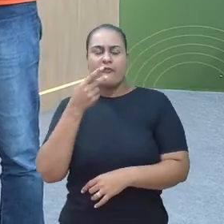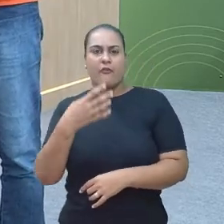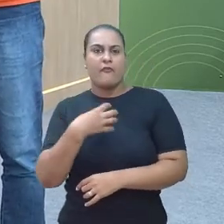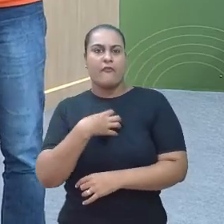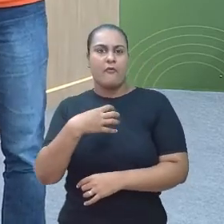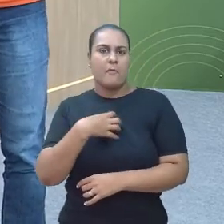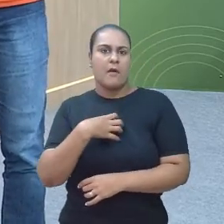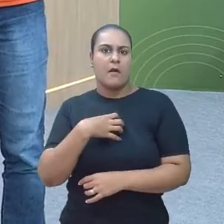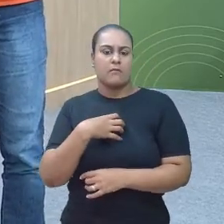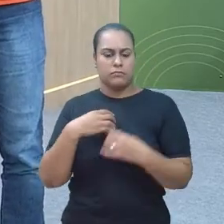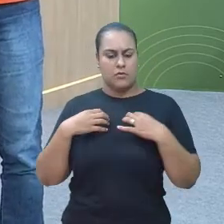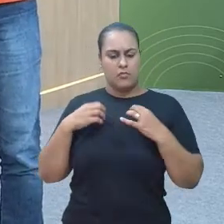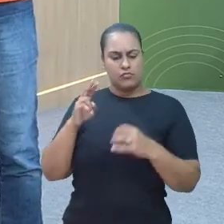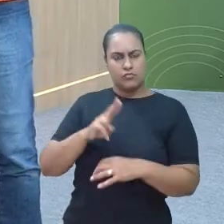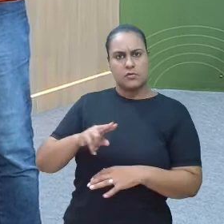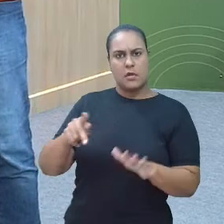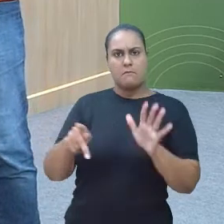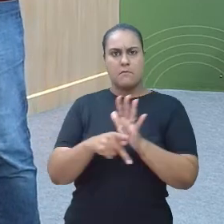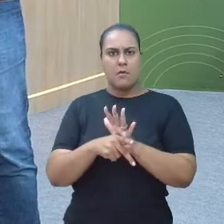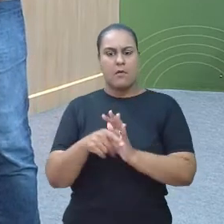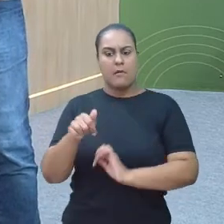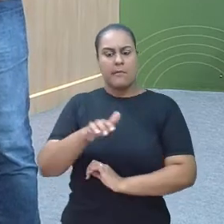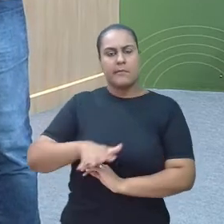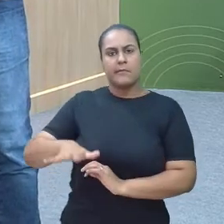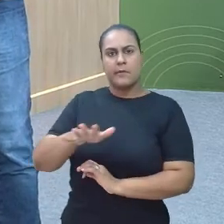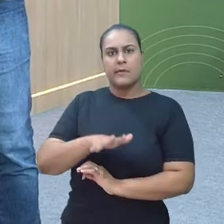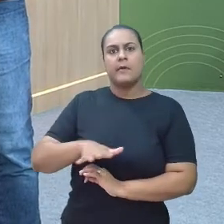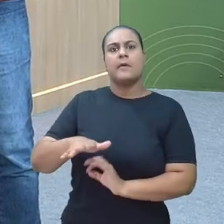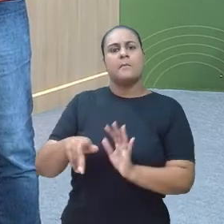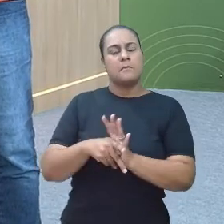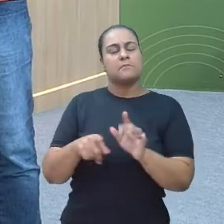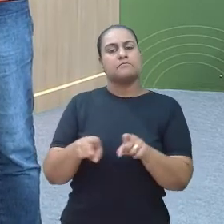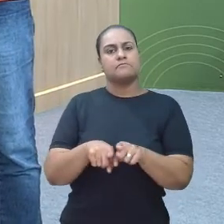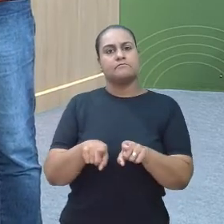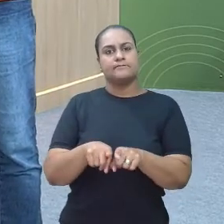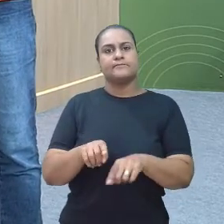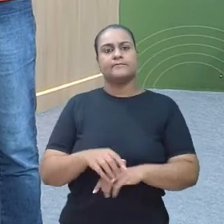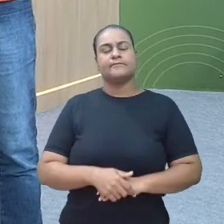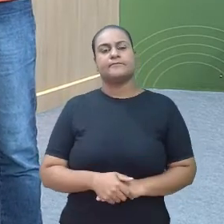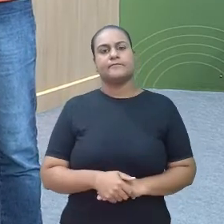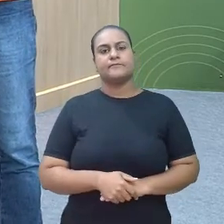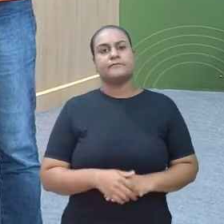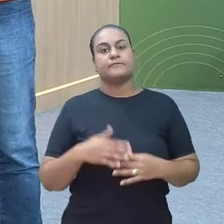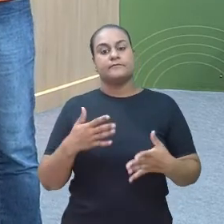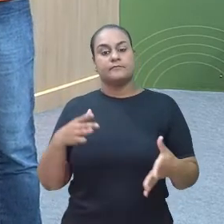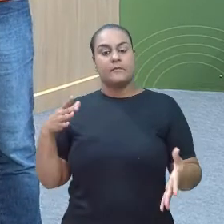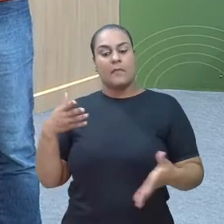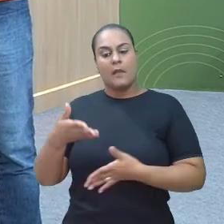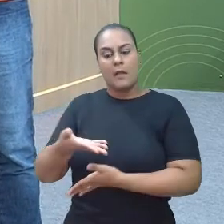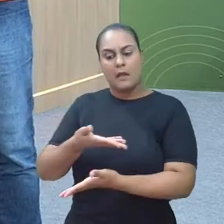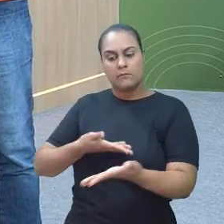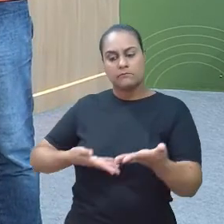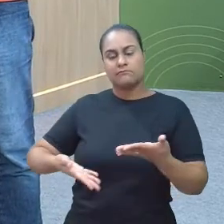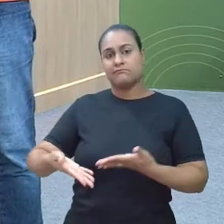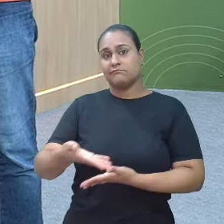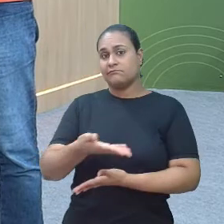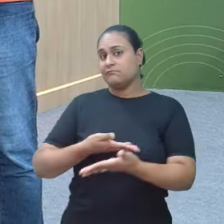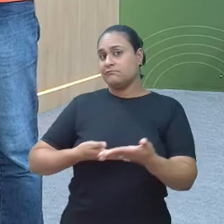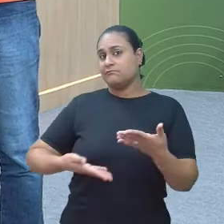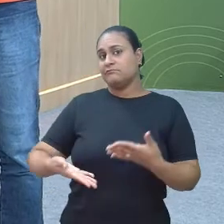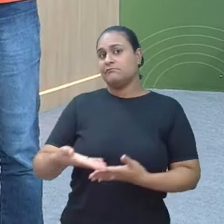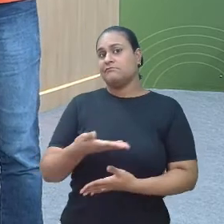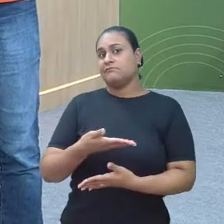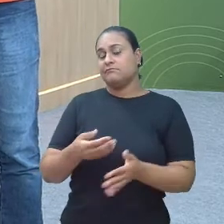de se comportar, né? O nosso meio ambiente, tá certo? E aí, essa relação, não é, acaba